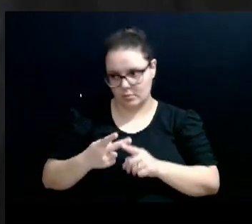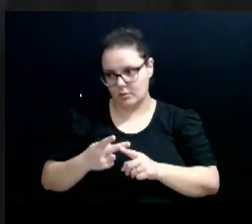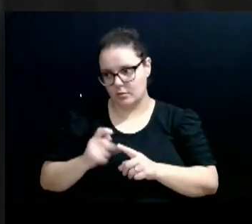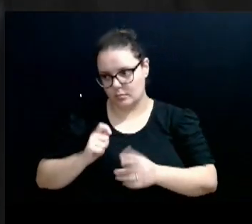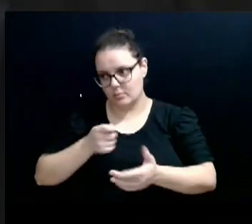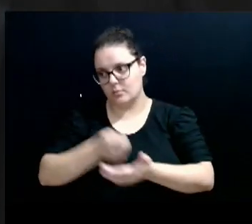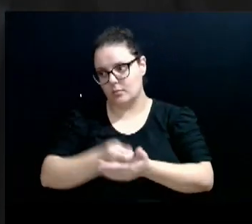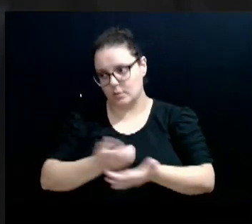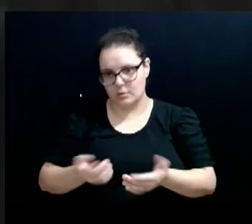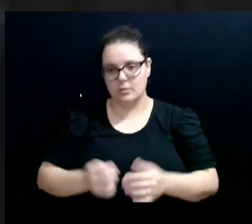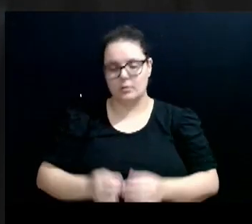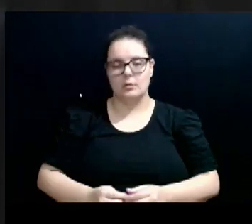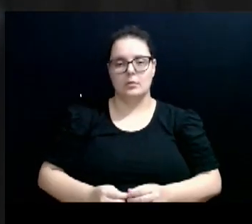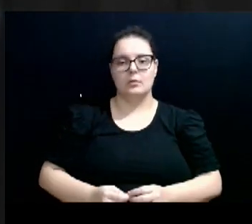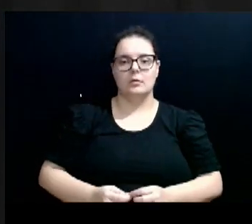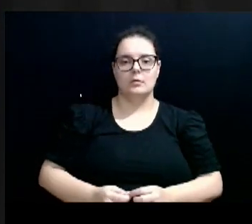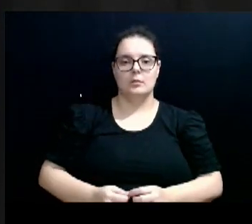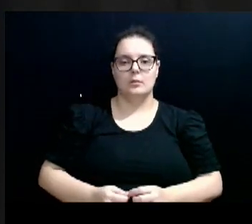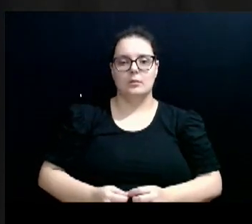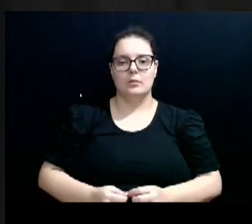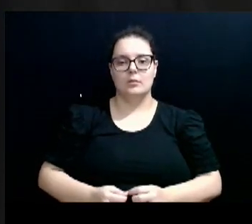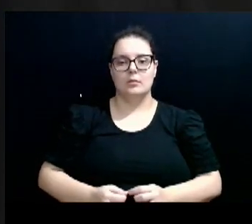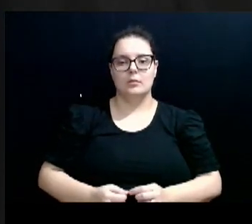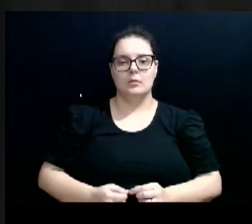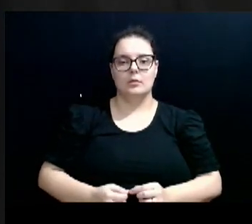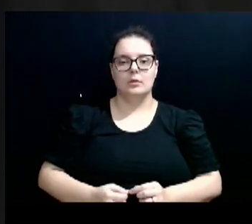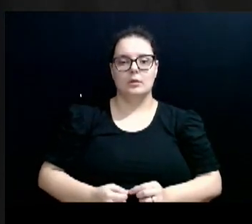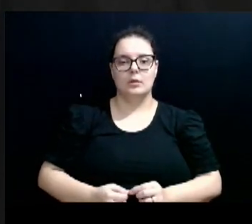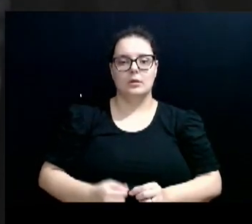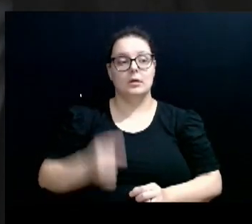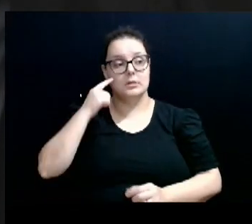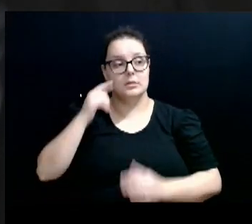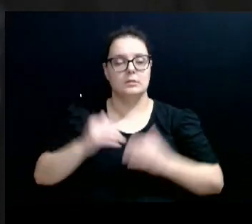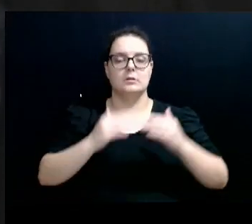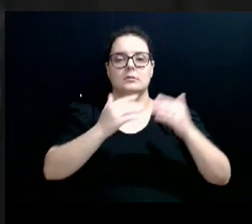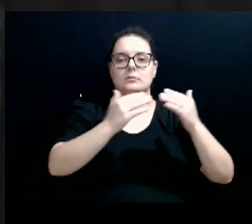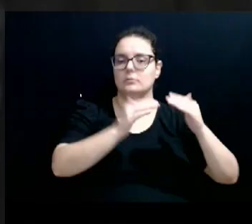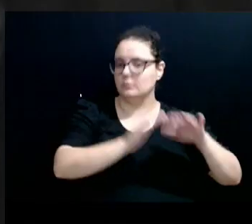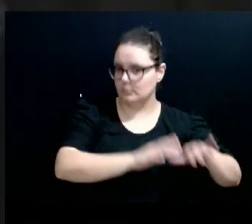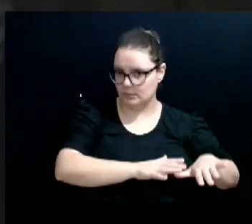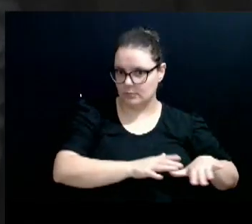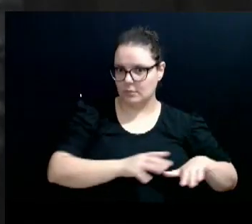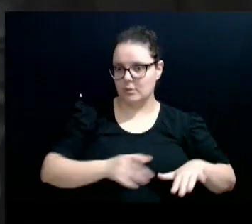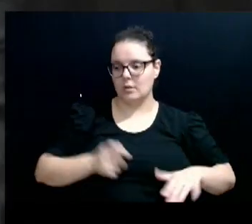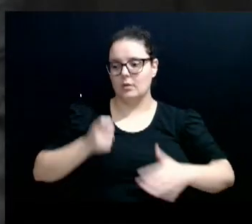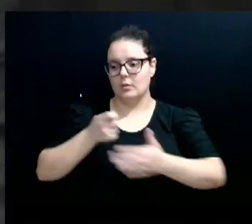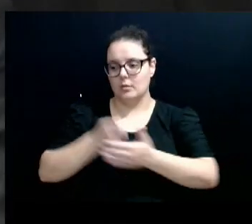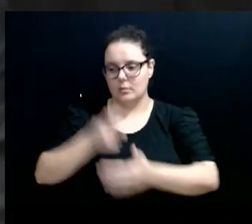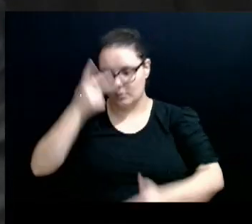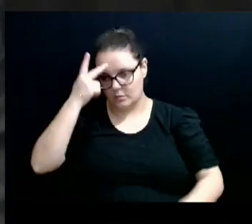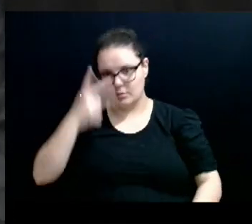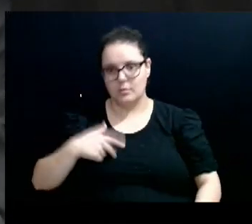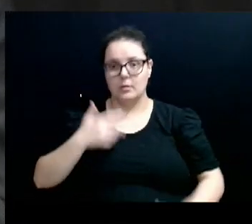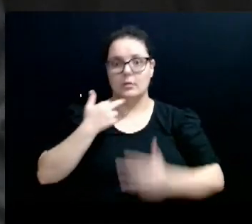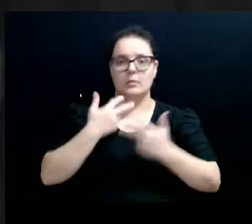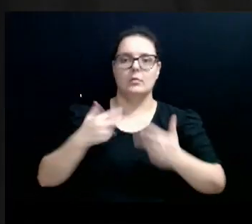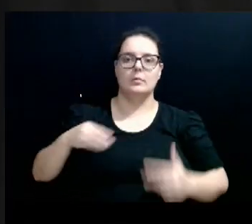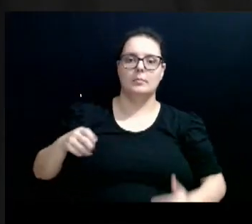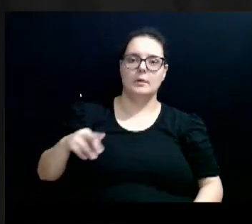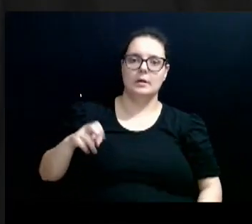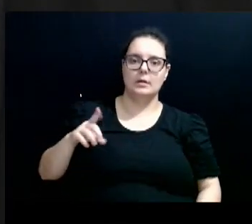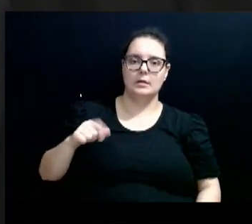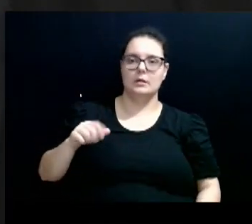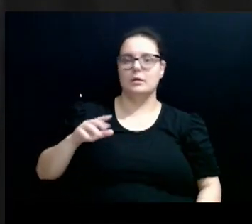Mas precisaria desconstruir essa ideia assim, esquece a ideia do duplo pagamento. Quando você se alimenta com a merenda, tem a ver com uma pedagogia. É uma